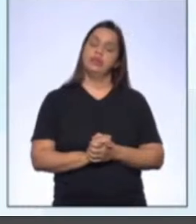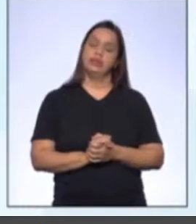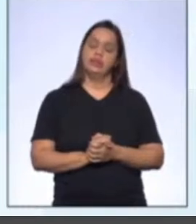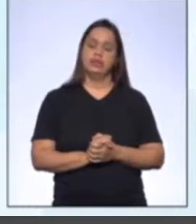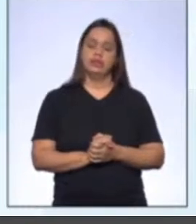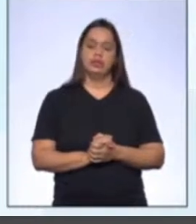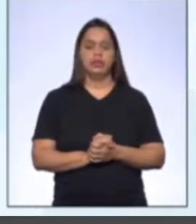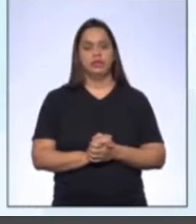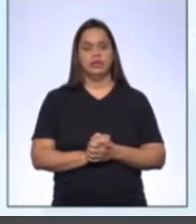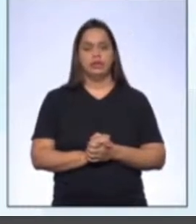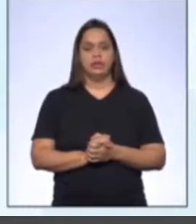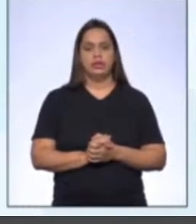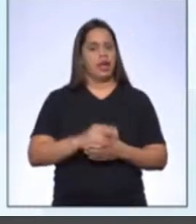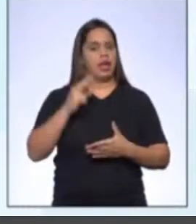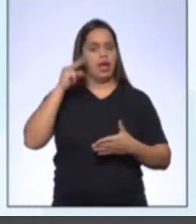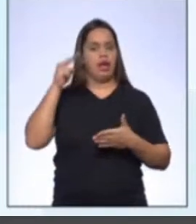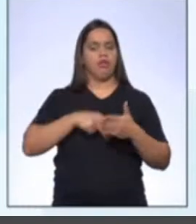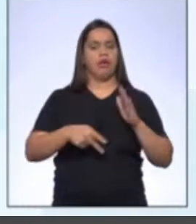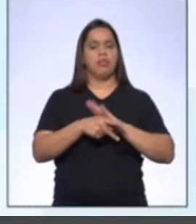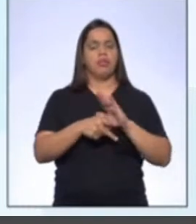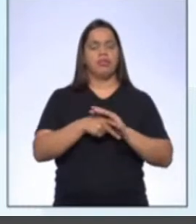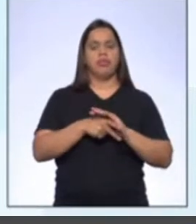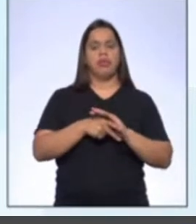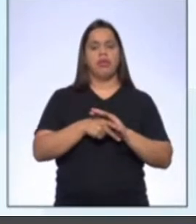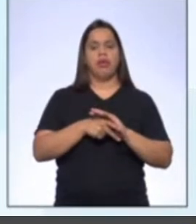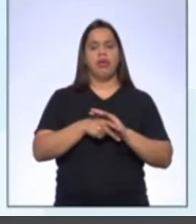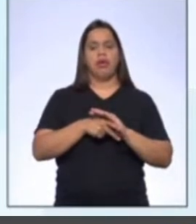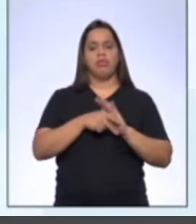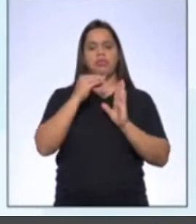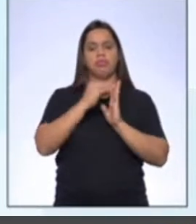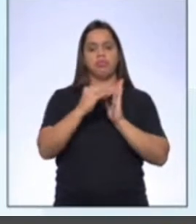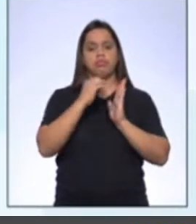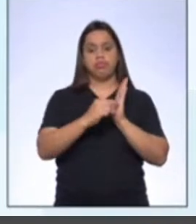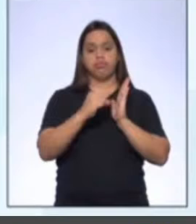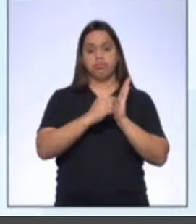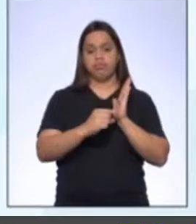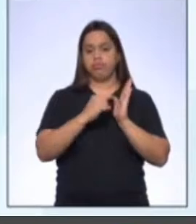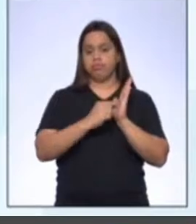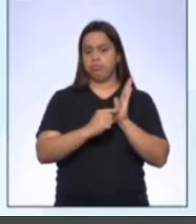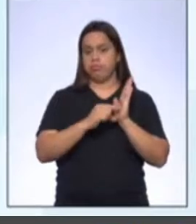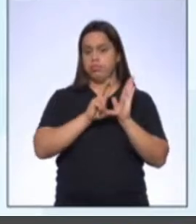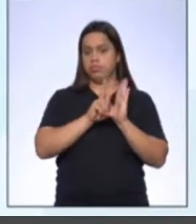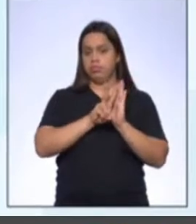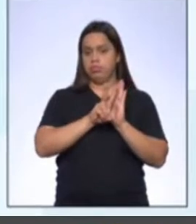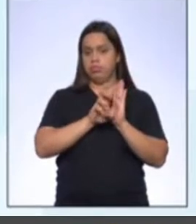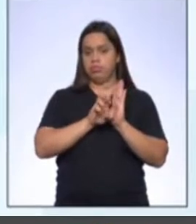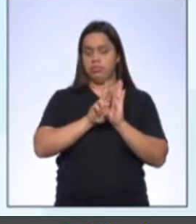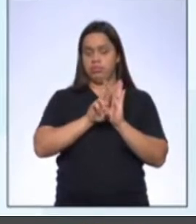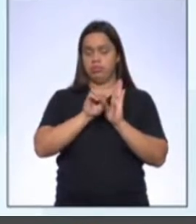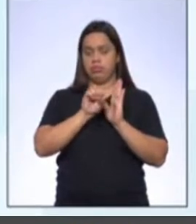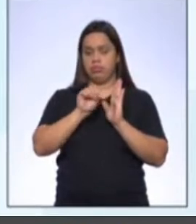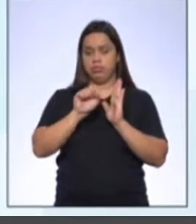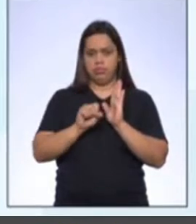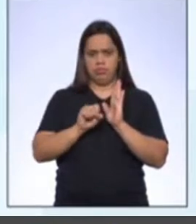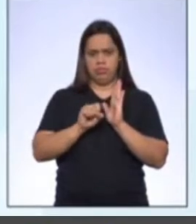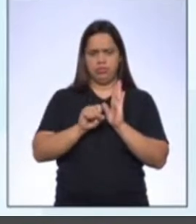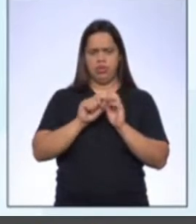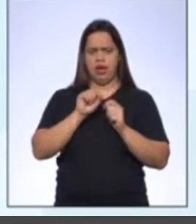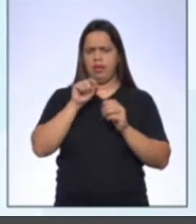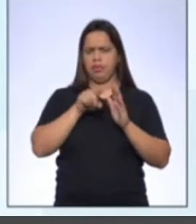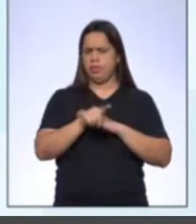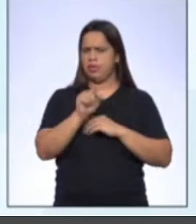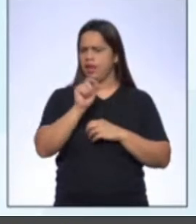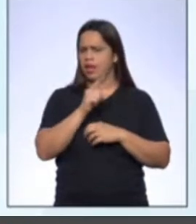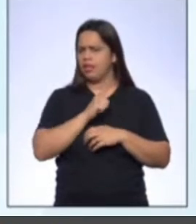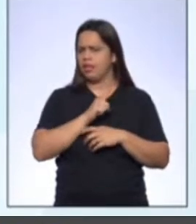a composição em versos. Olha só, vamos circular isso. Composição em versos. Quem é que tem